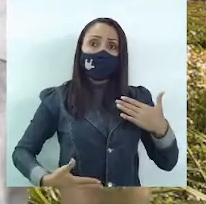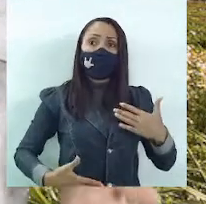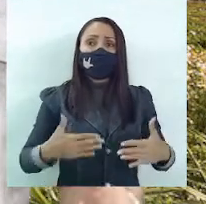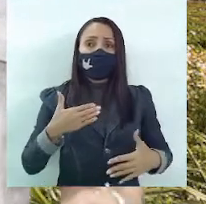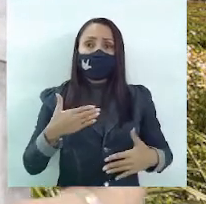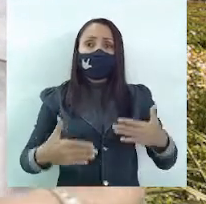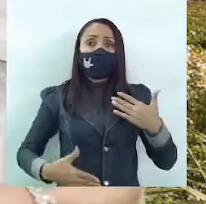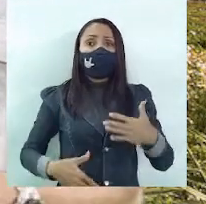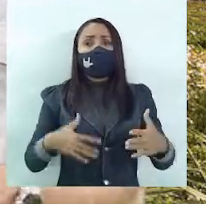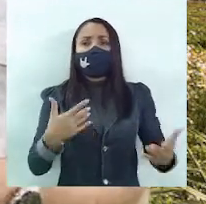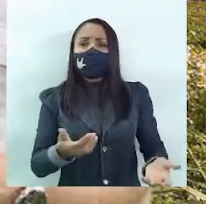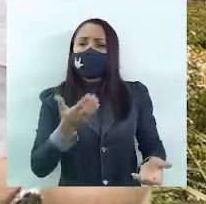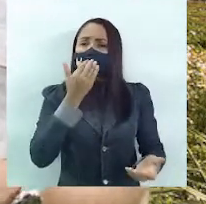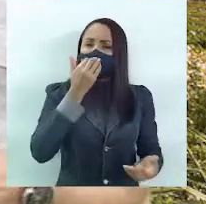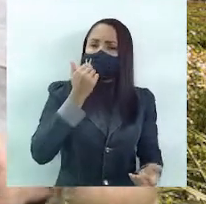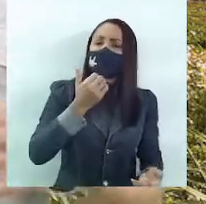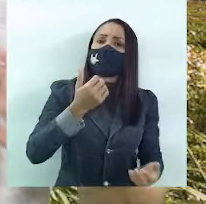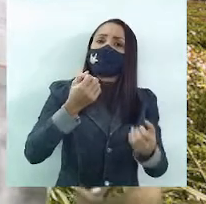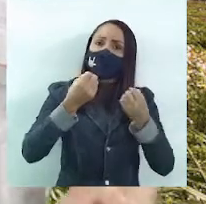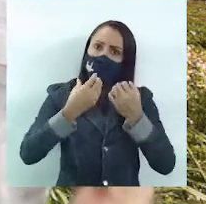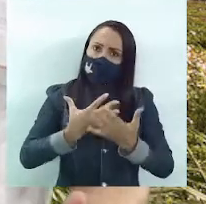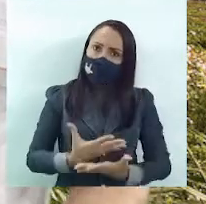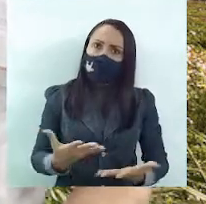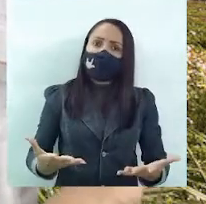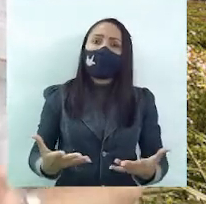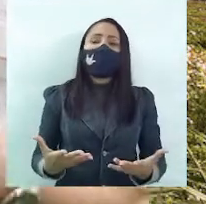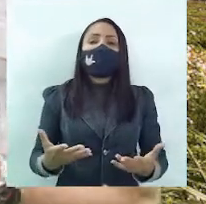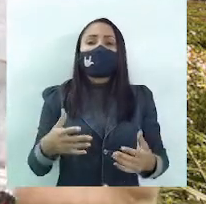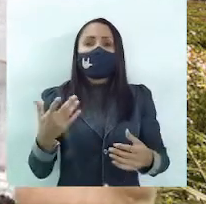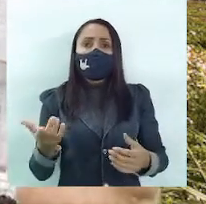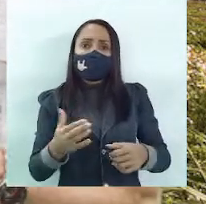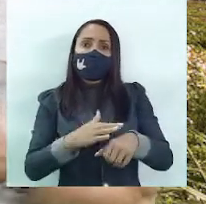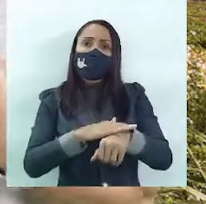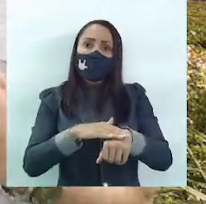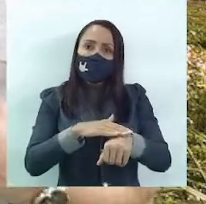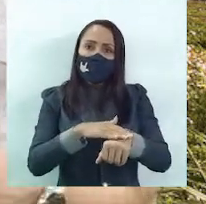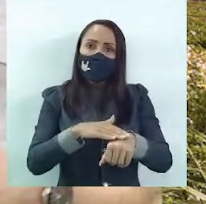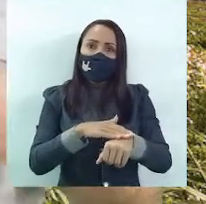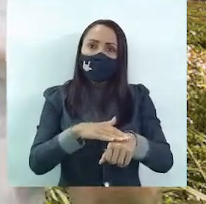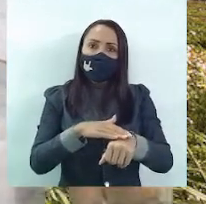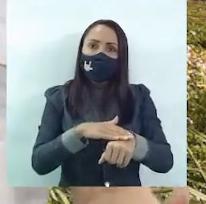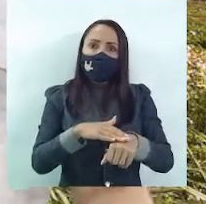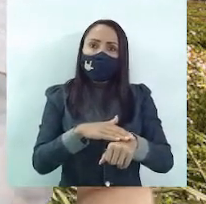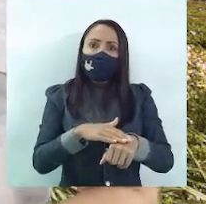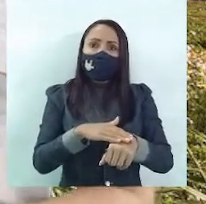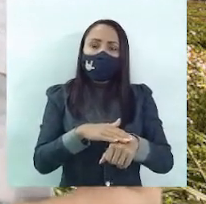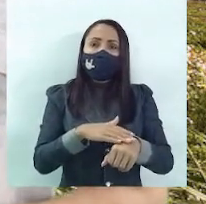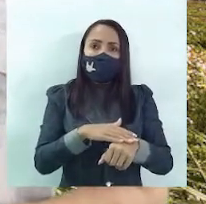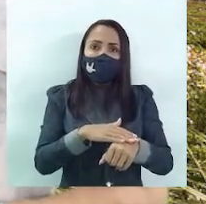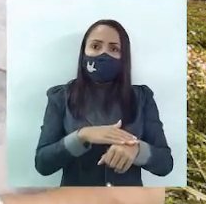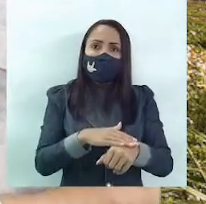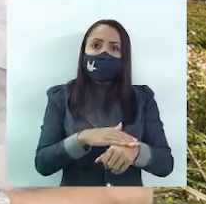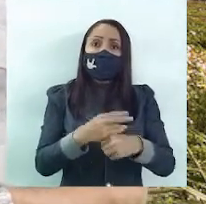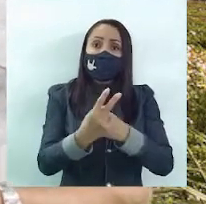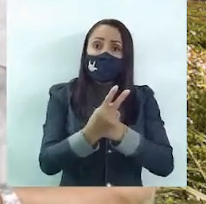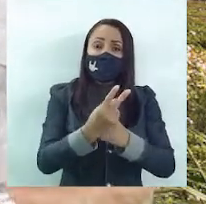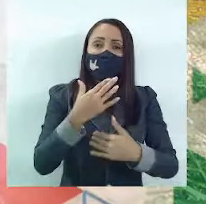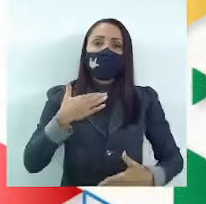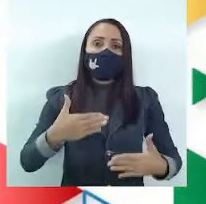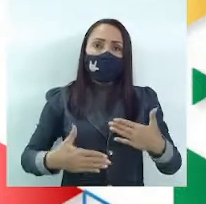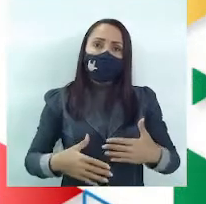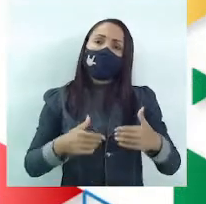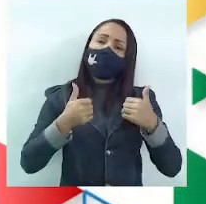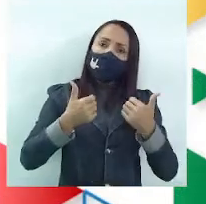bem alimentado, ou se você tem alguma doença autoimune, lógico que você vai ter consequências piores, maiores. Na tela